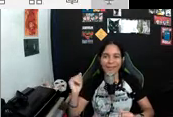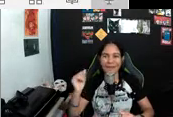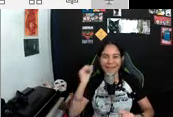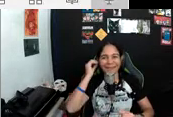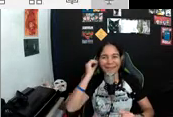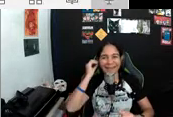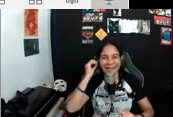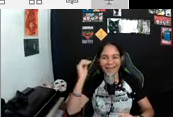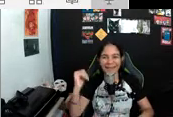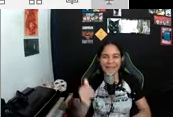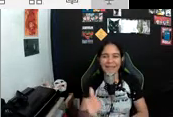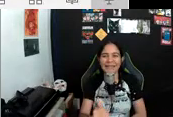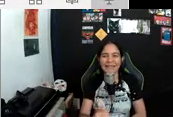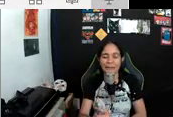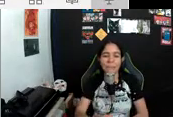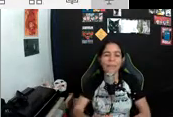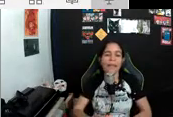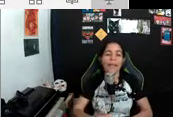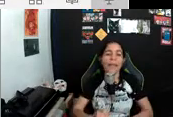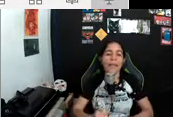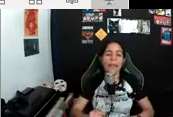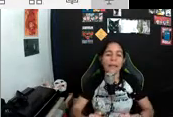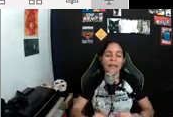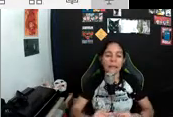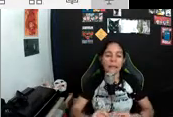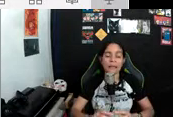correr o risco daquela outra situação.